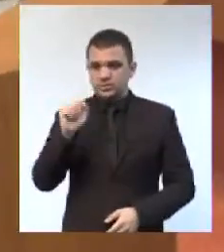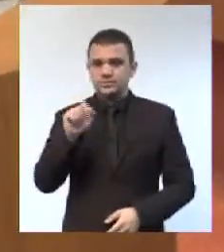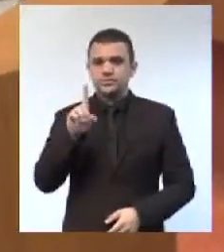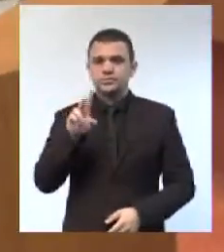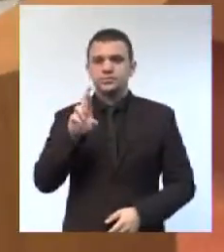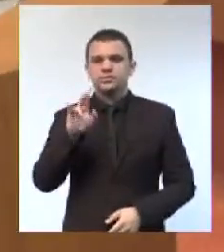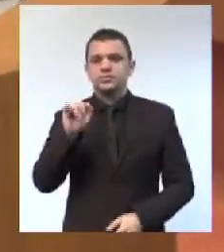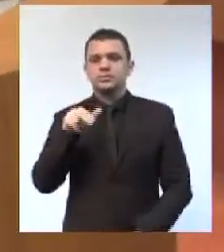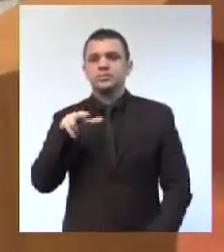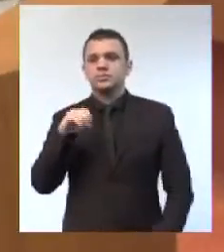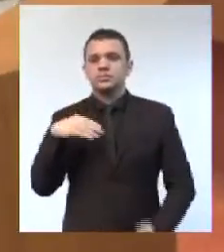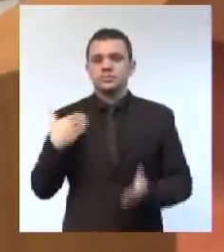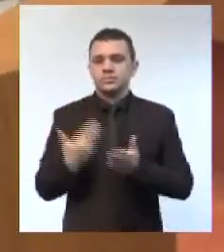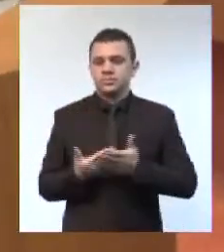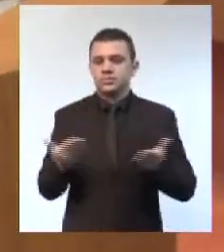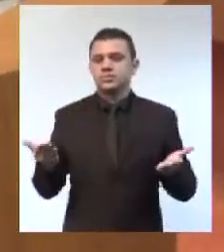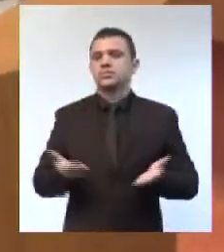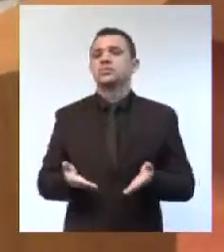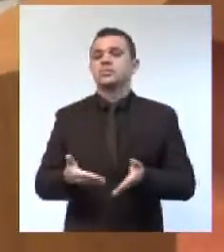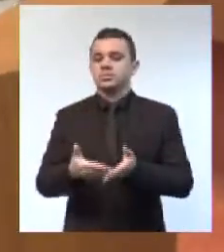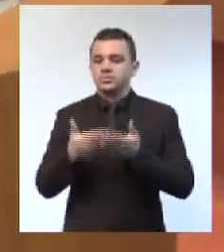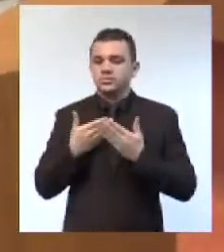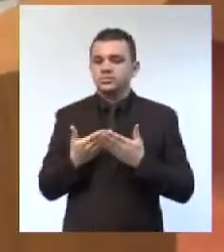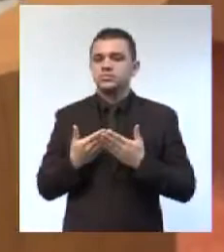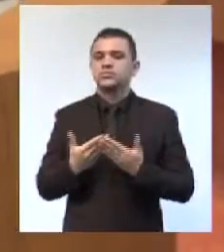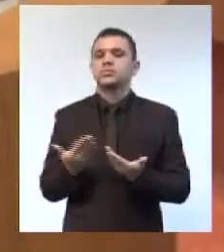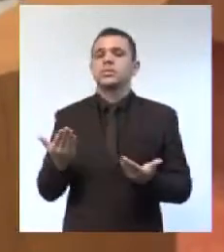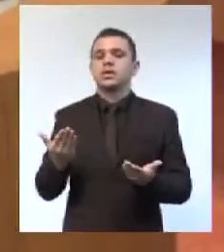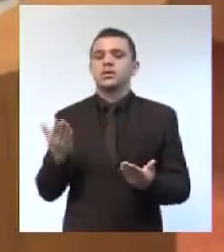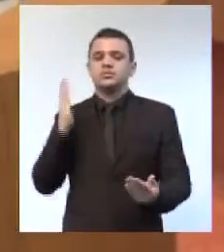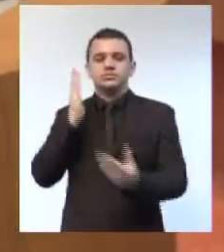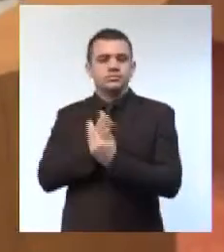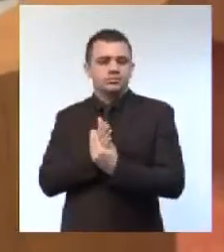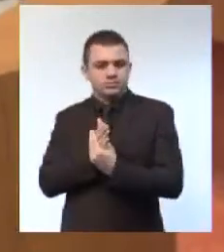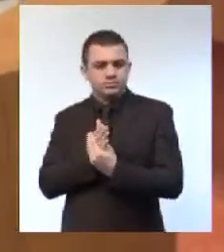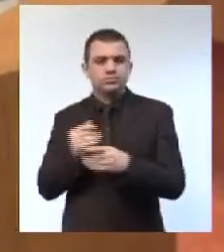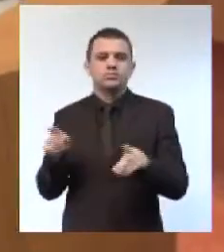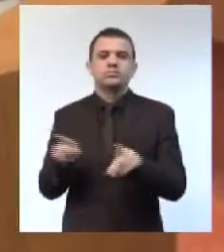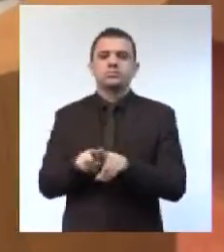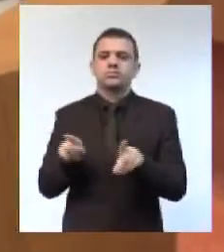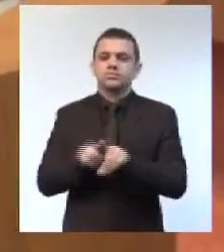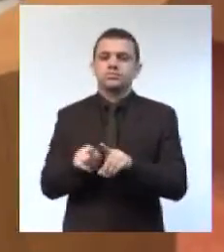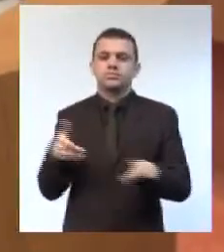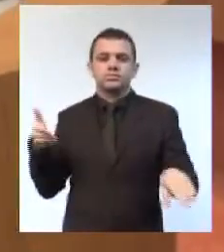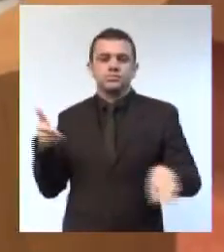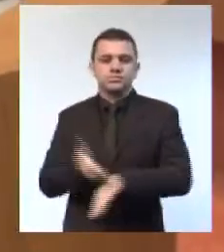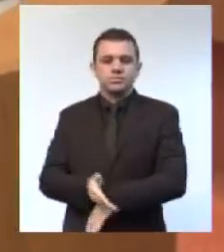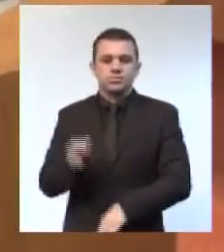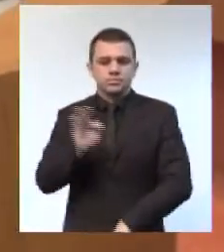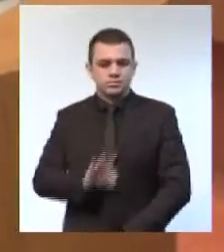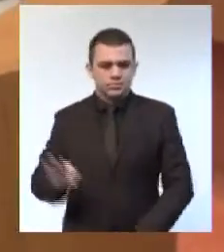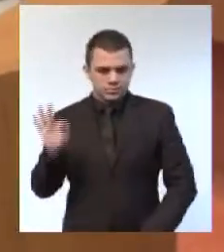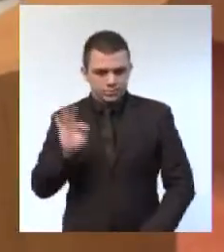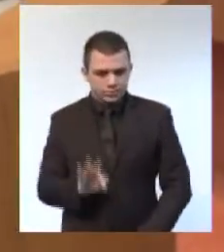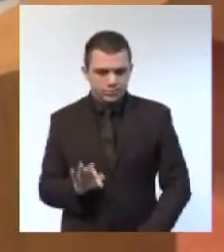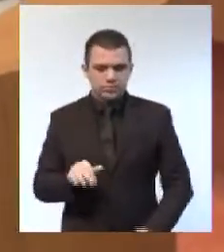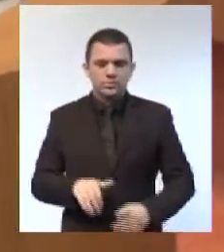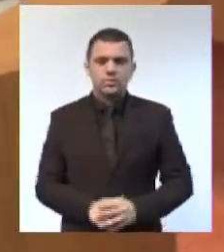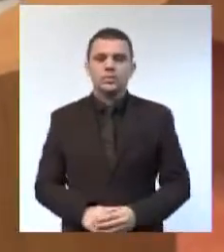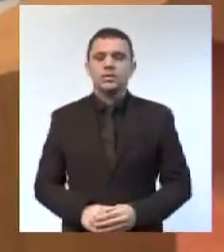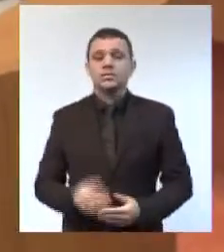Flávio Dino, como da intervenção federal no sentido de afastar o governador do cargo e nomear o interventor, acho que o